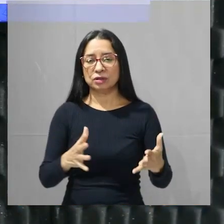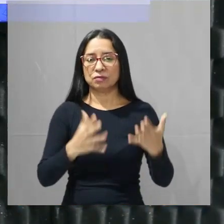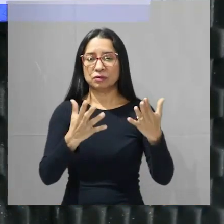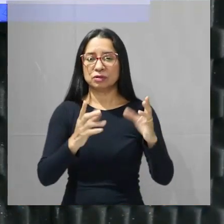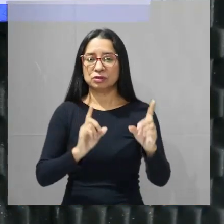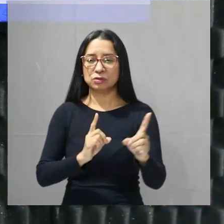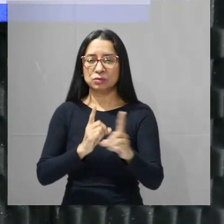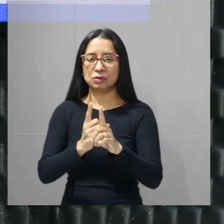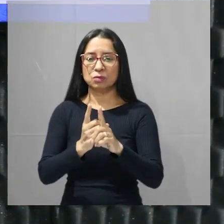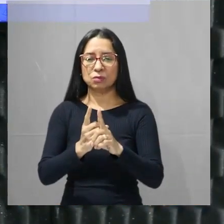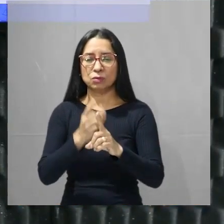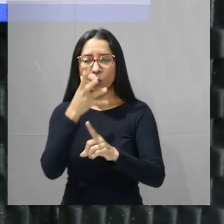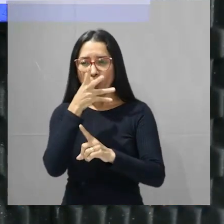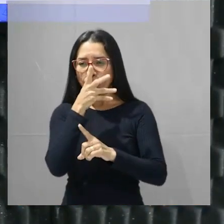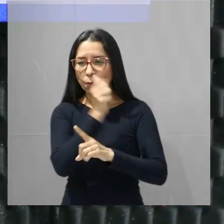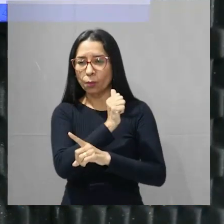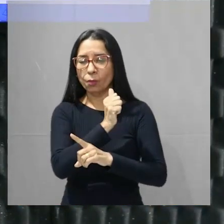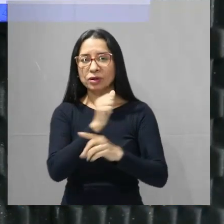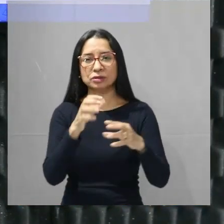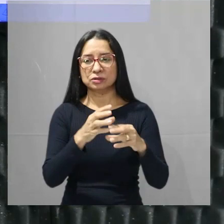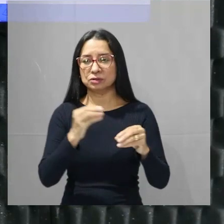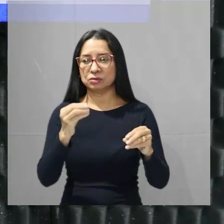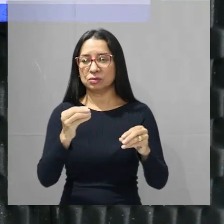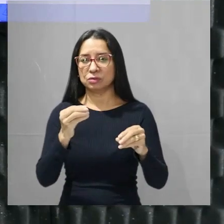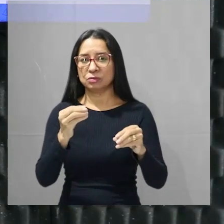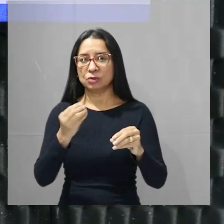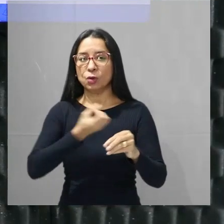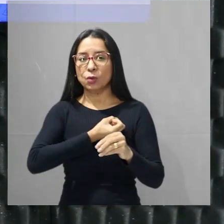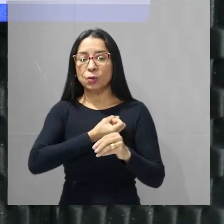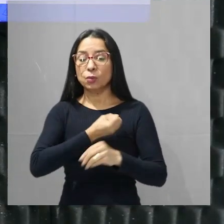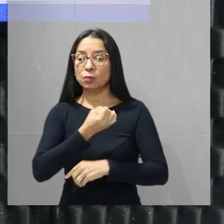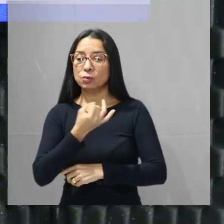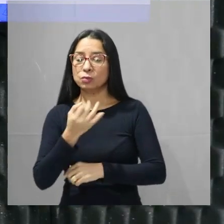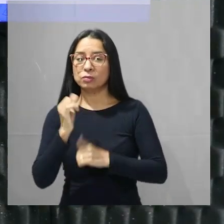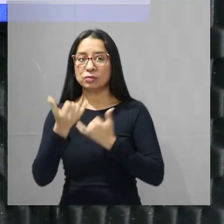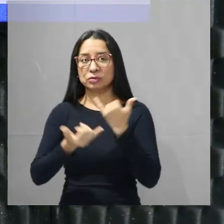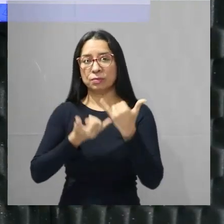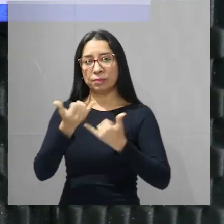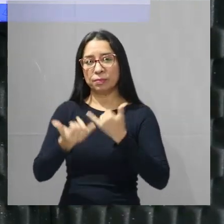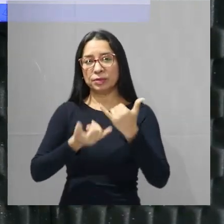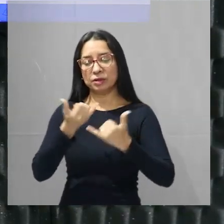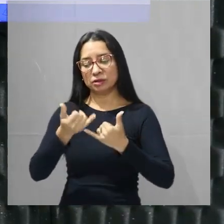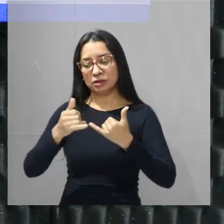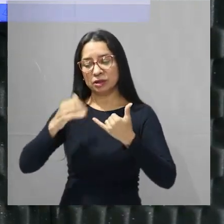quase desaparece. O número de brincadeiras infantis nas ruas